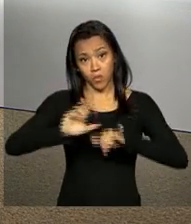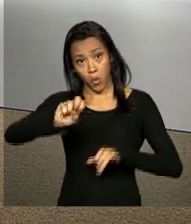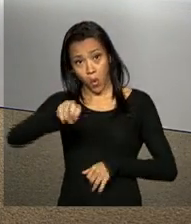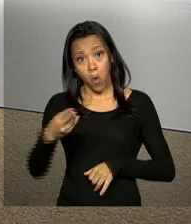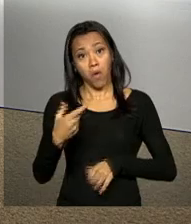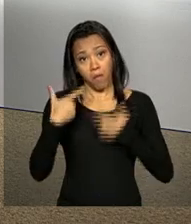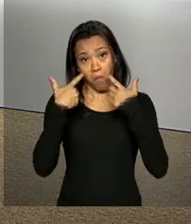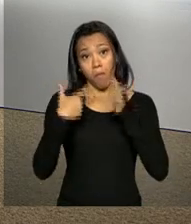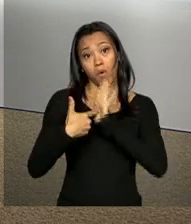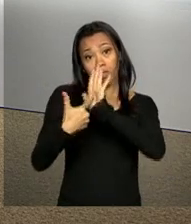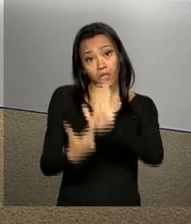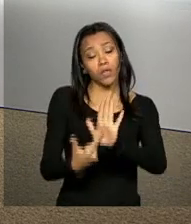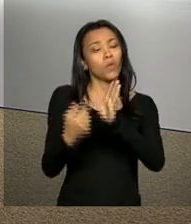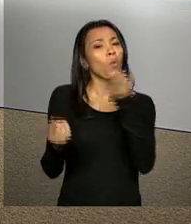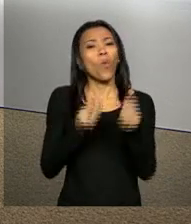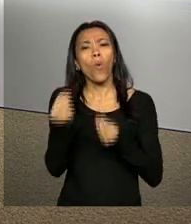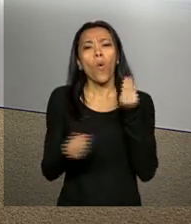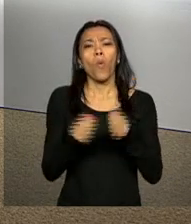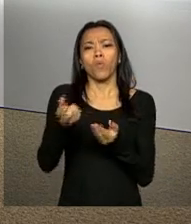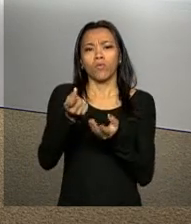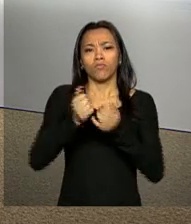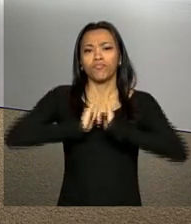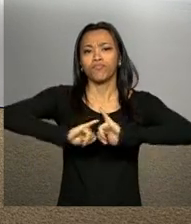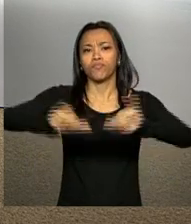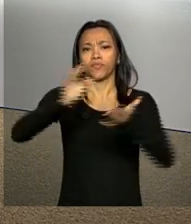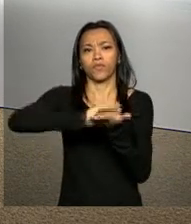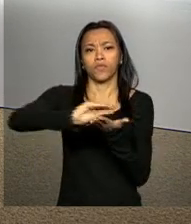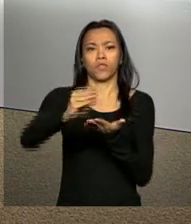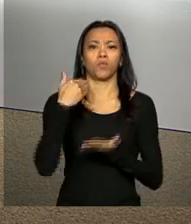a transmissão dos anúncios de investimentos do